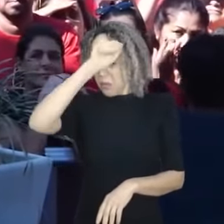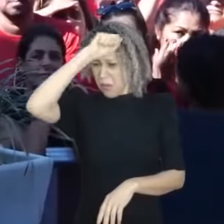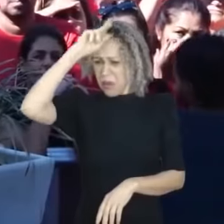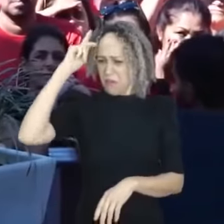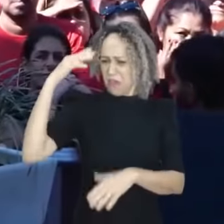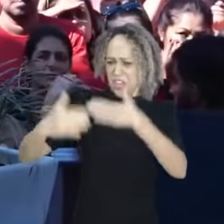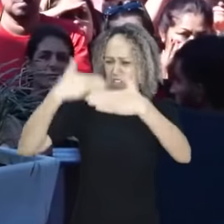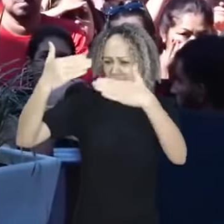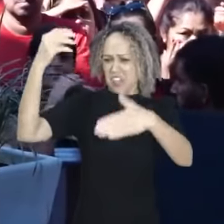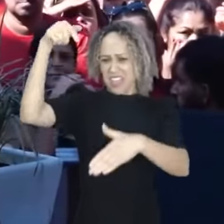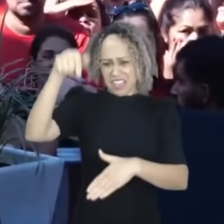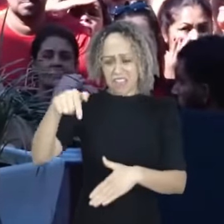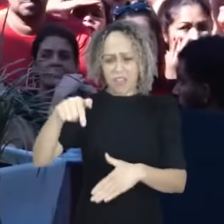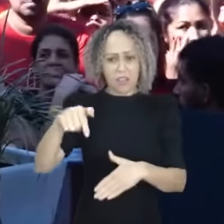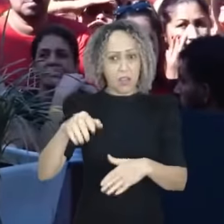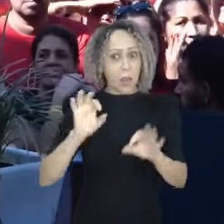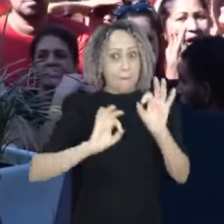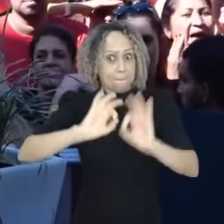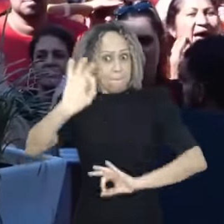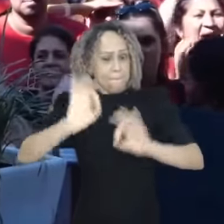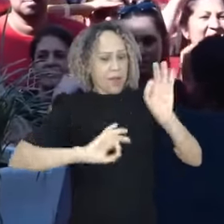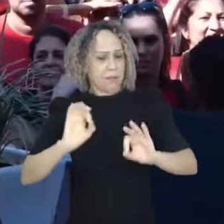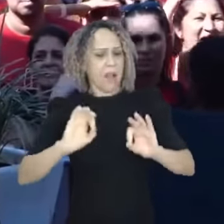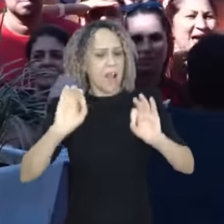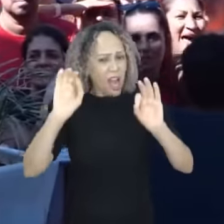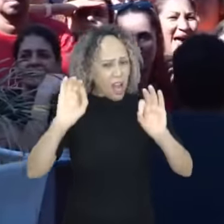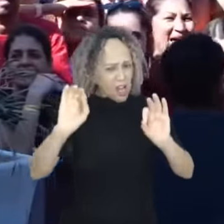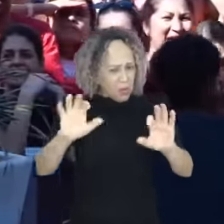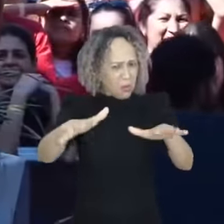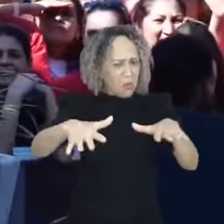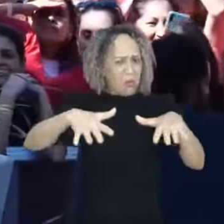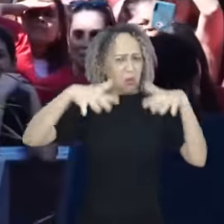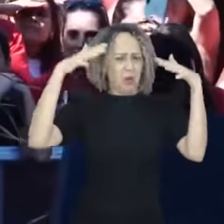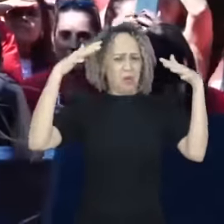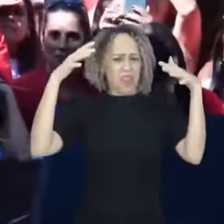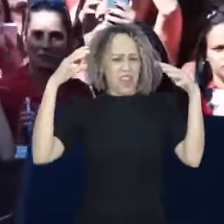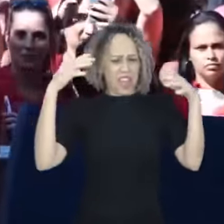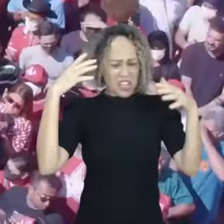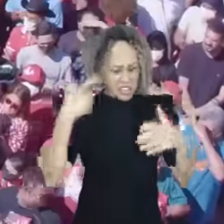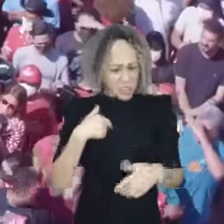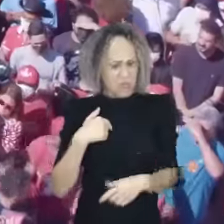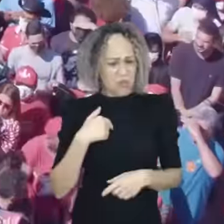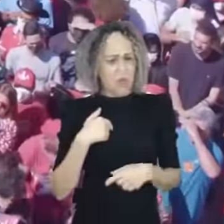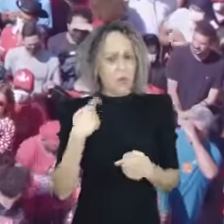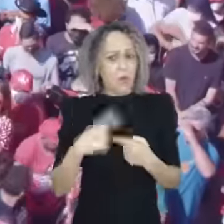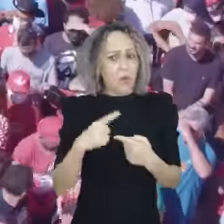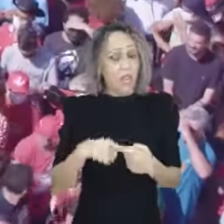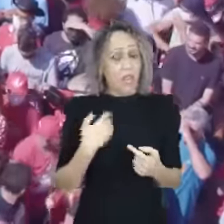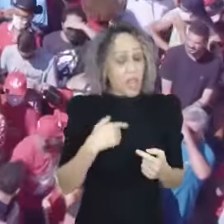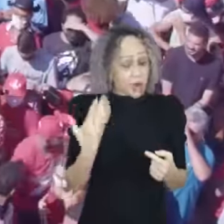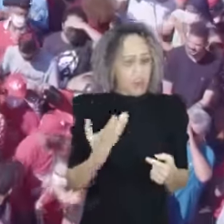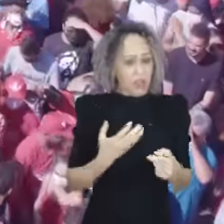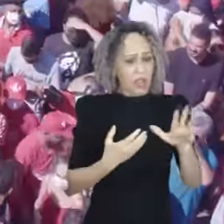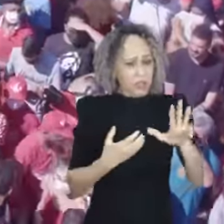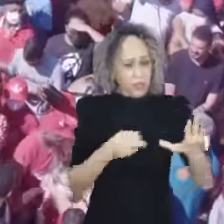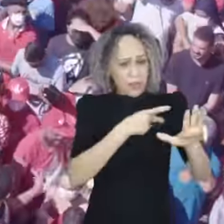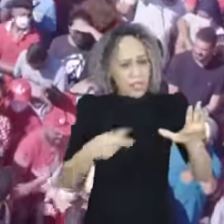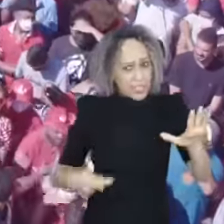ser presidente sem ir a Mauá fazer um grande comício em Mauá. Bem, eu acho